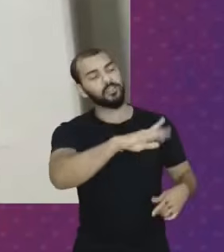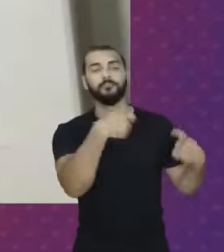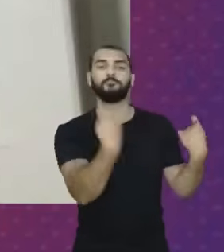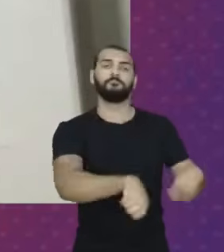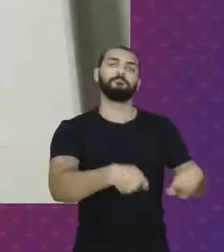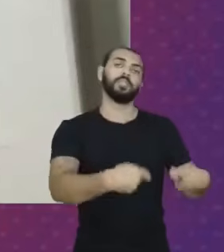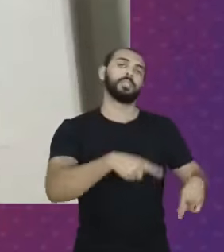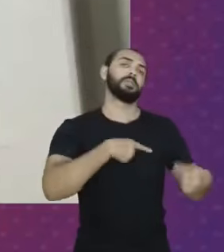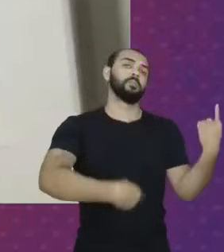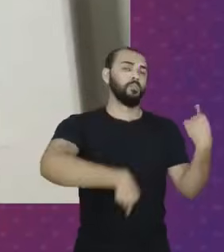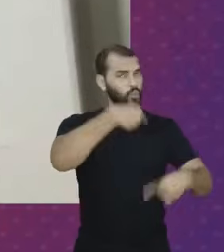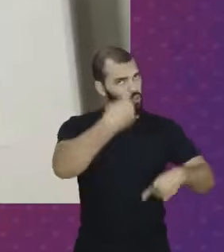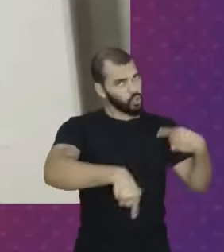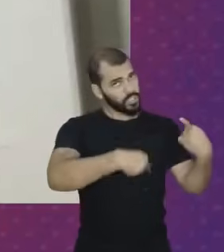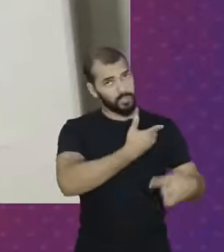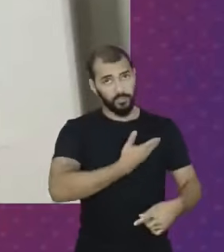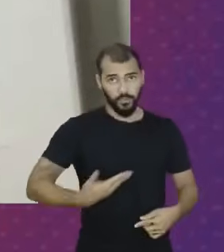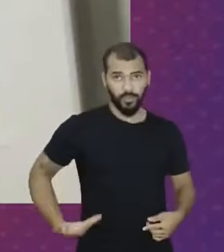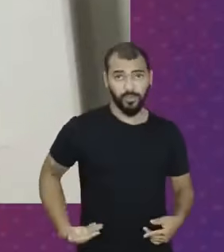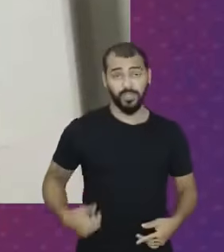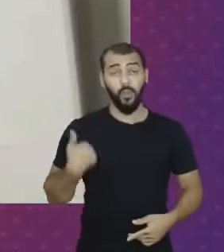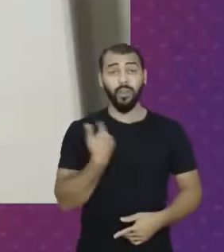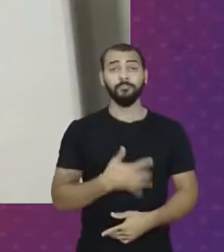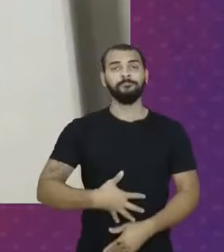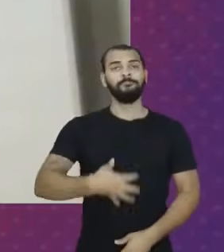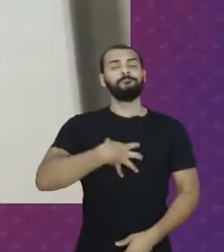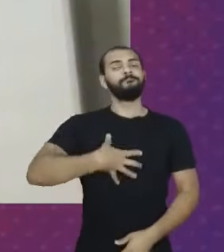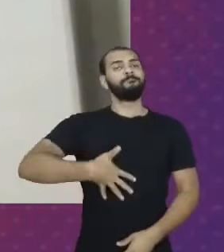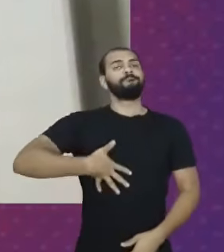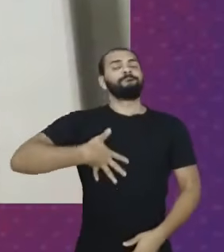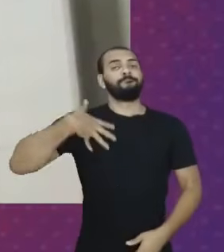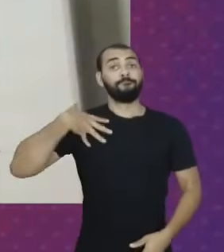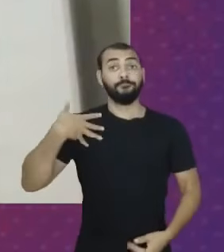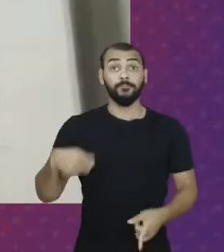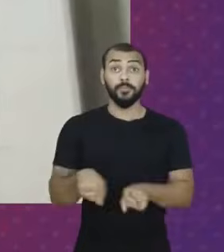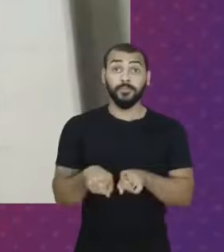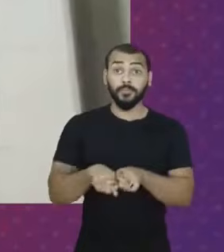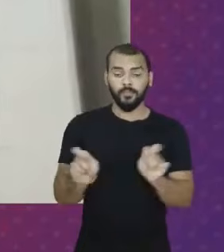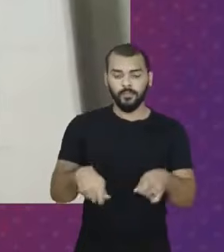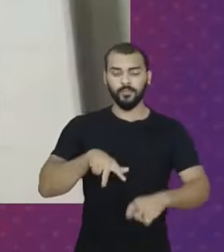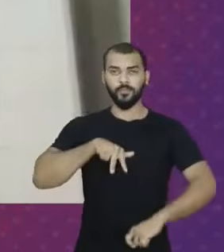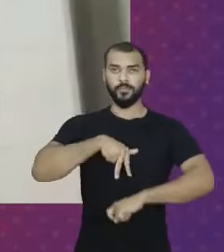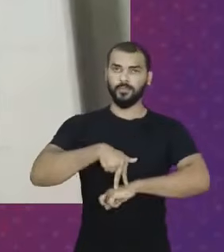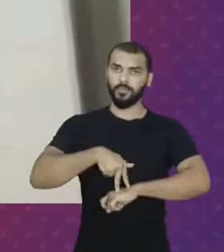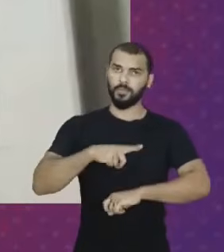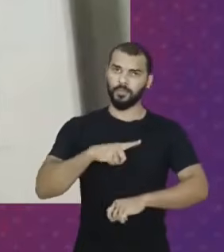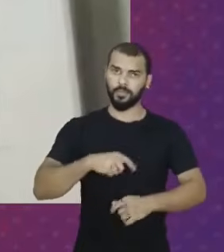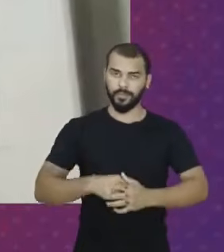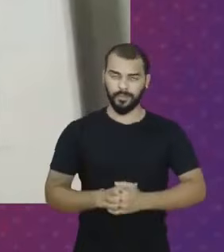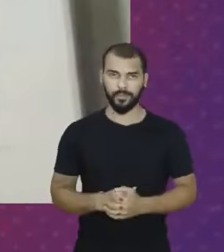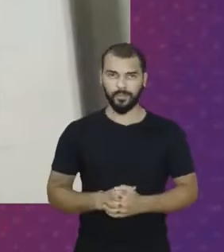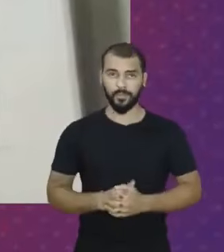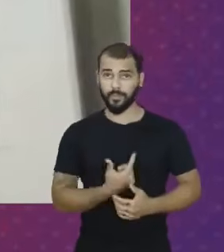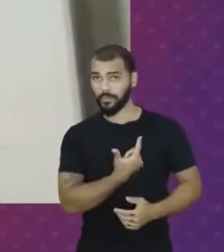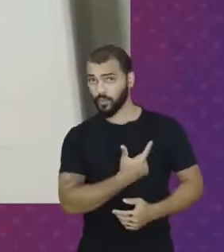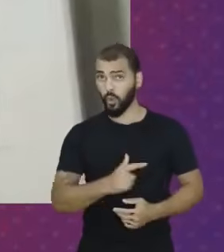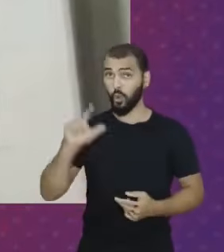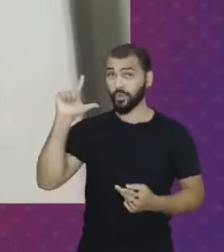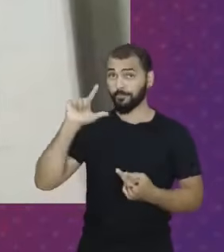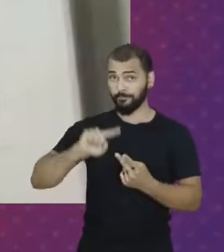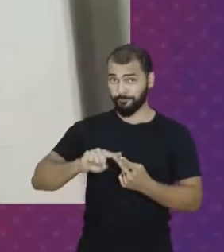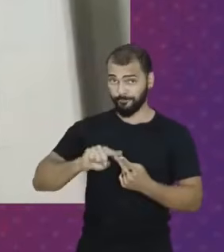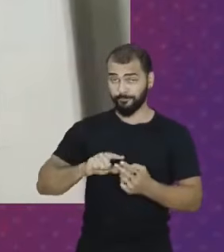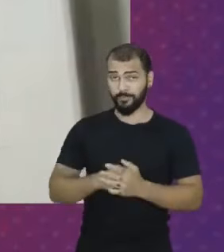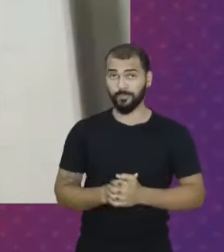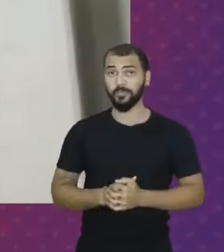políticas públicas. Então, isso é muito gratificante, é necessário que nós tenhamos essa postura. A outra possibilidade é